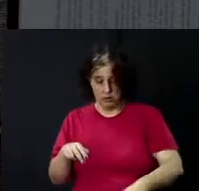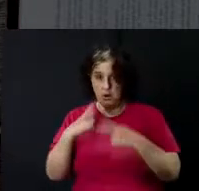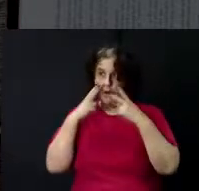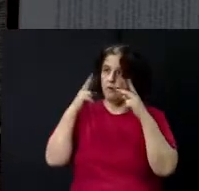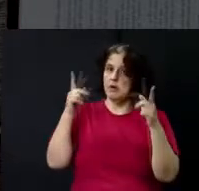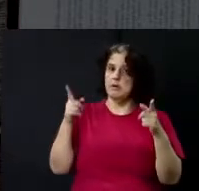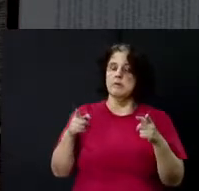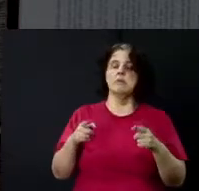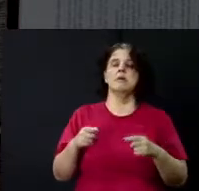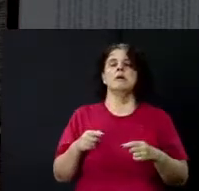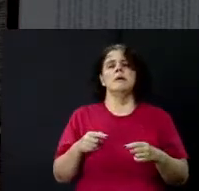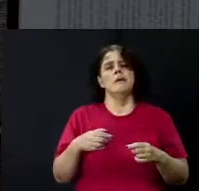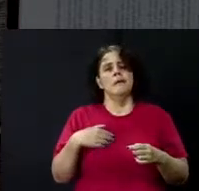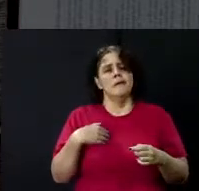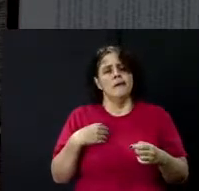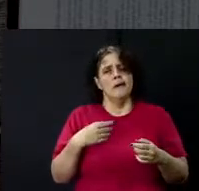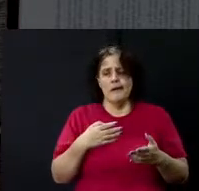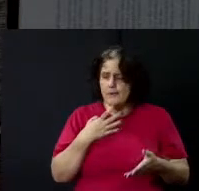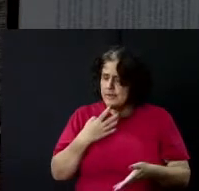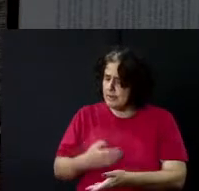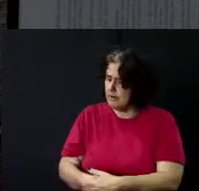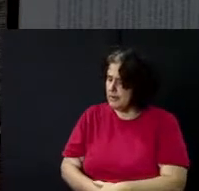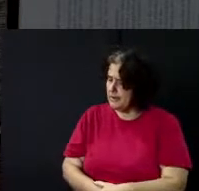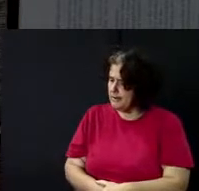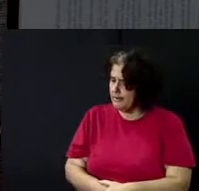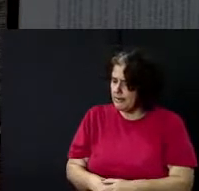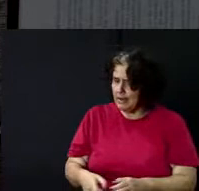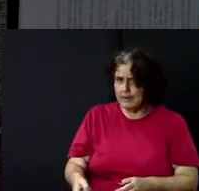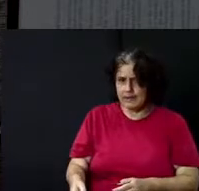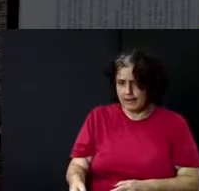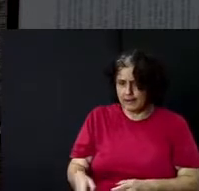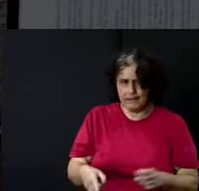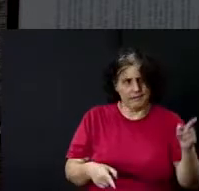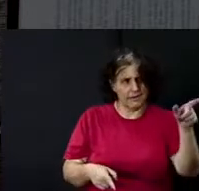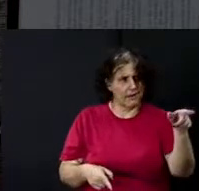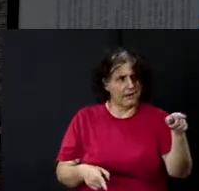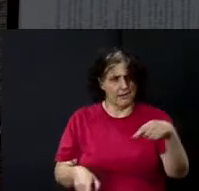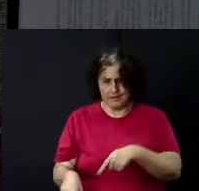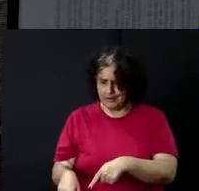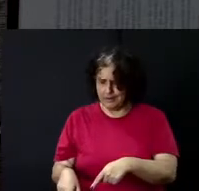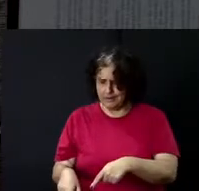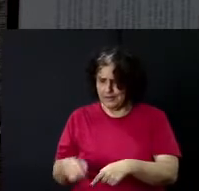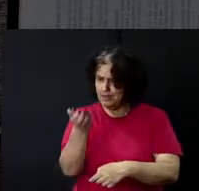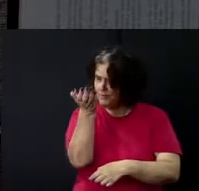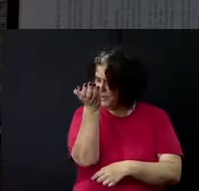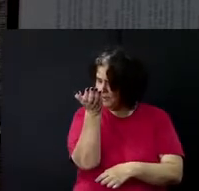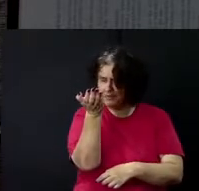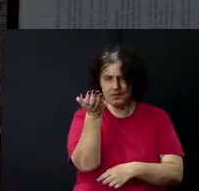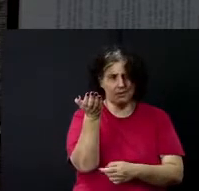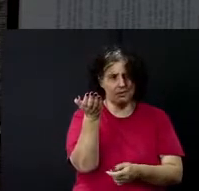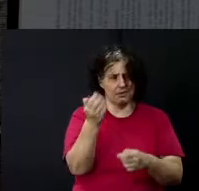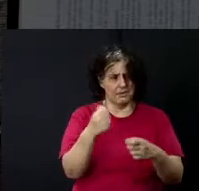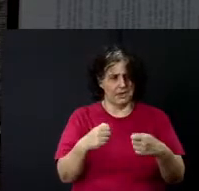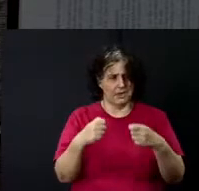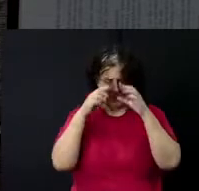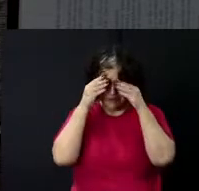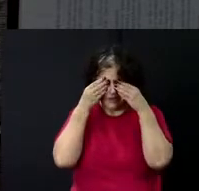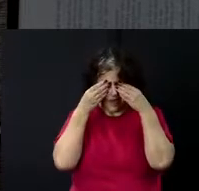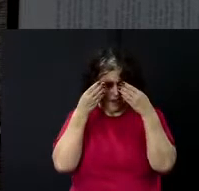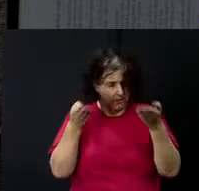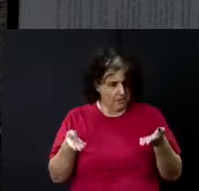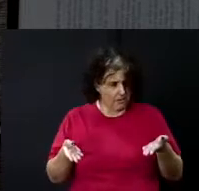mendigo, perguntavam, não é este o que estava sentado pedindo esmolas? Uns diziam, é